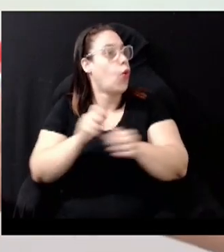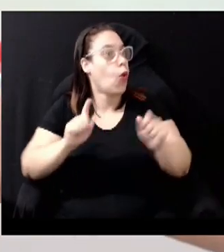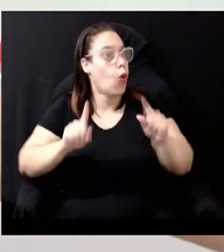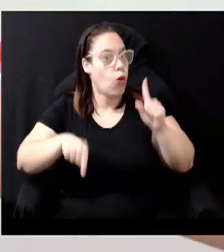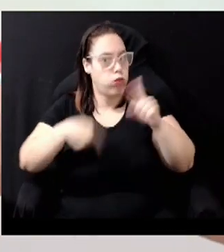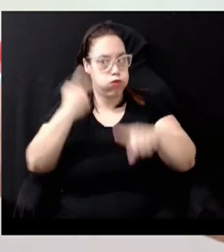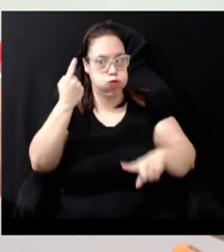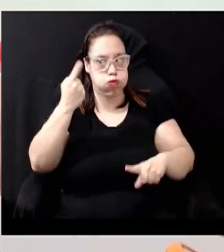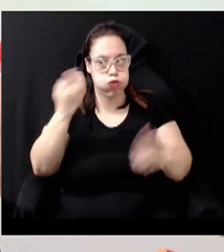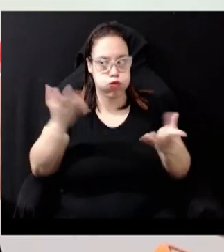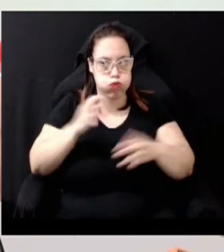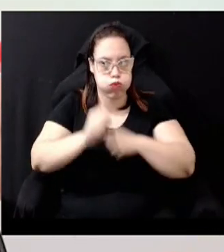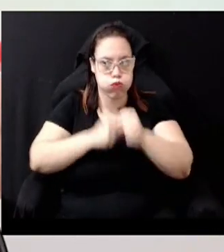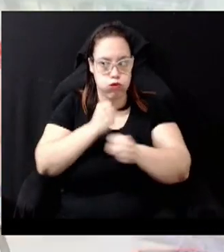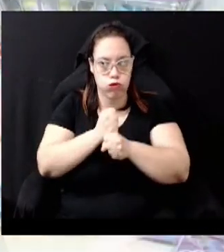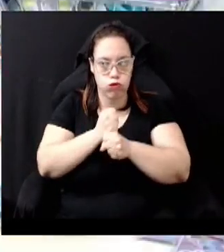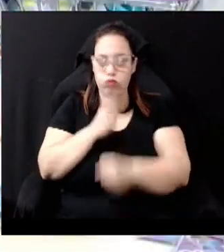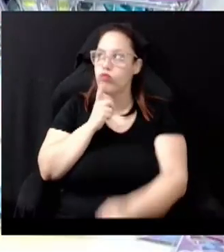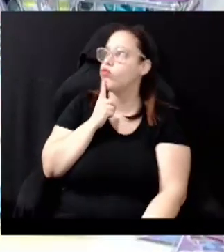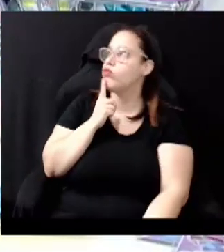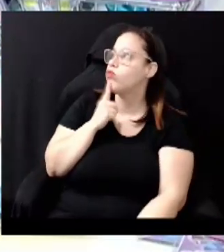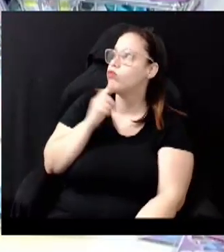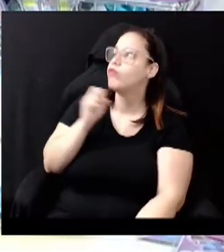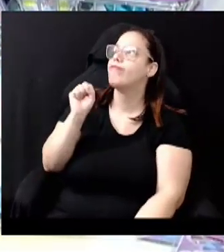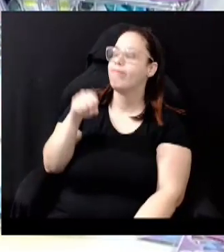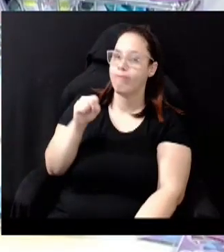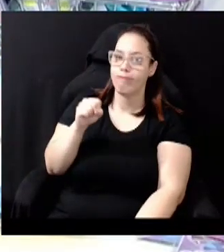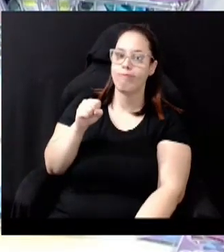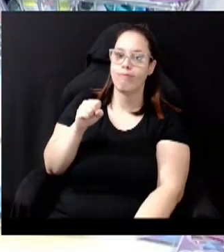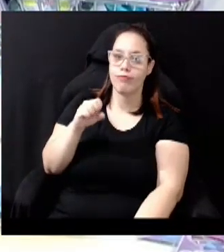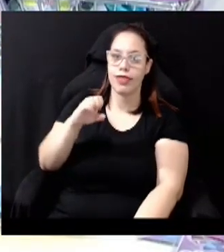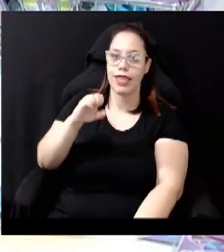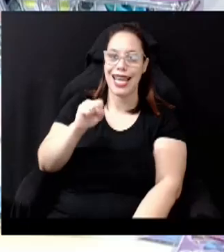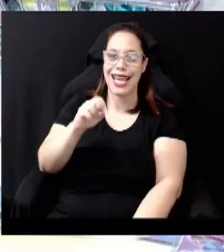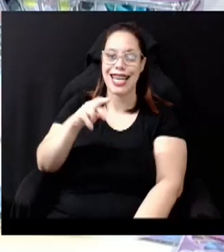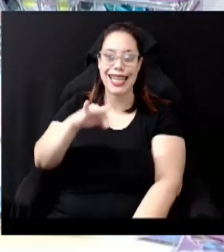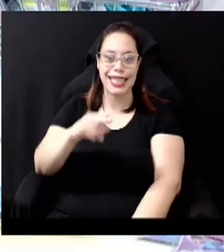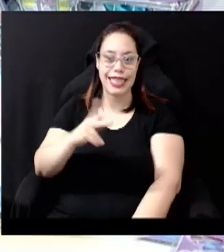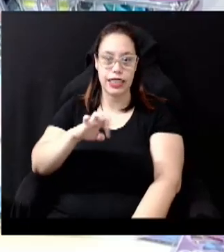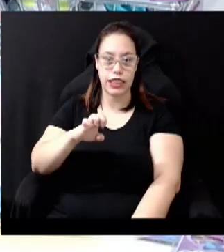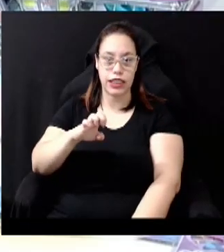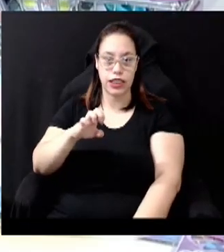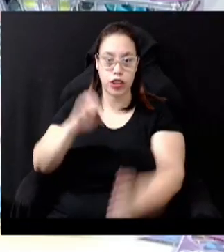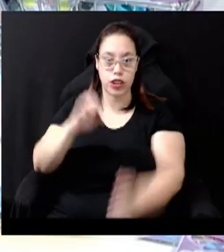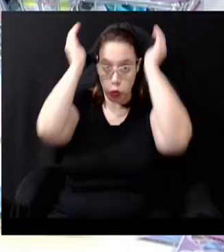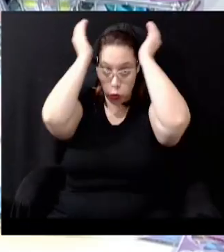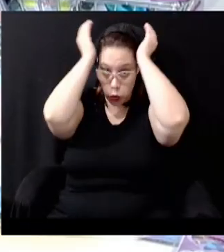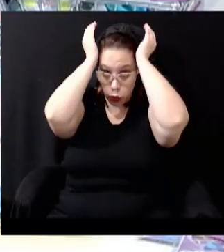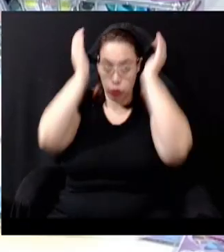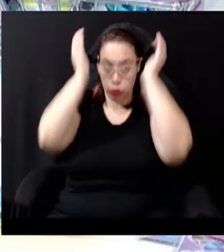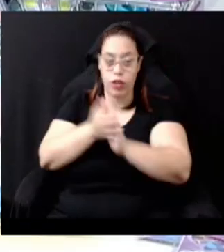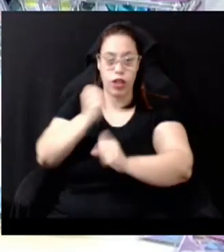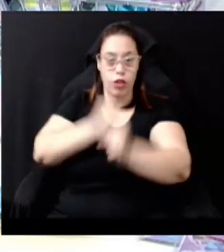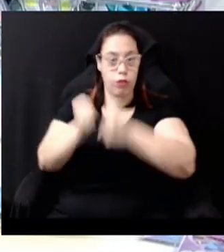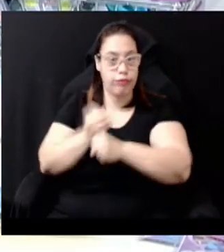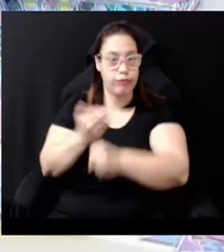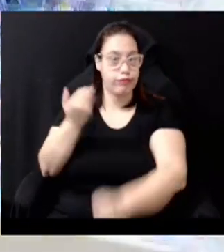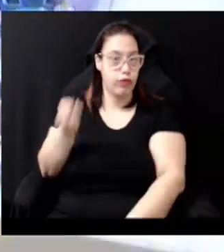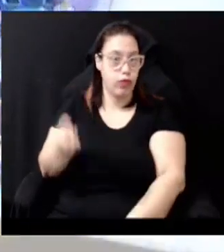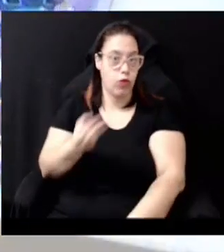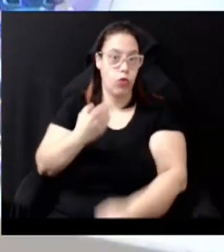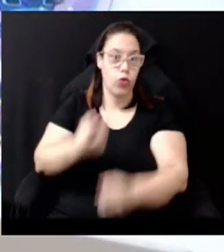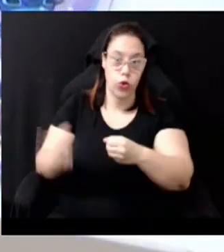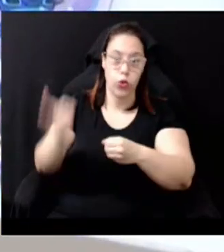ano? Olha, teve Stitch, o personagem a gente tem vendido super bem já desde o ano passado. Só que no Volta às Aulas, assim, o material